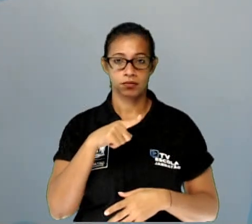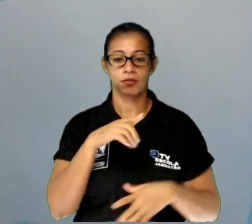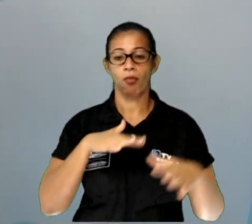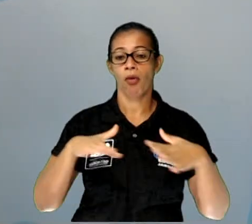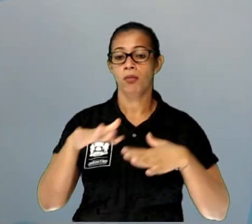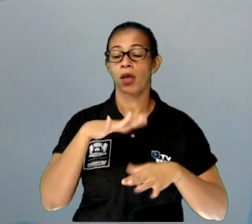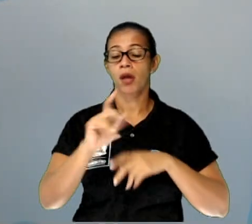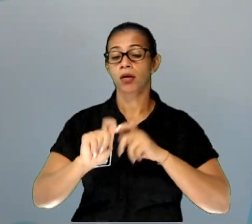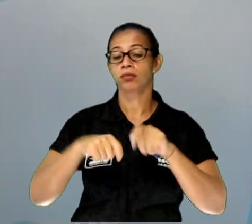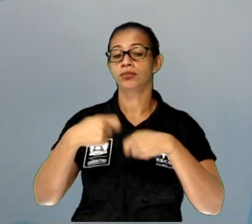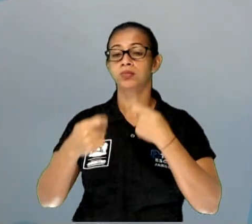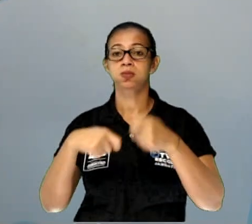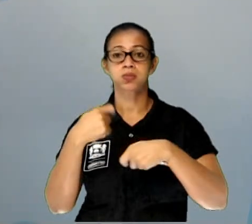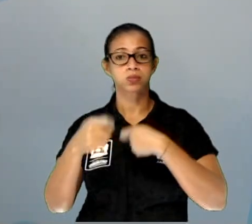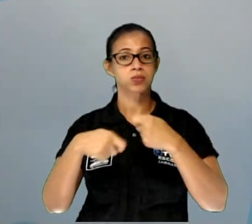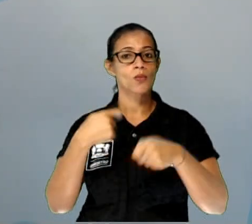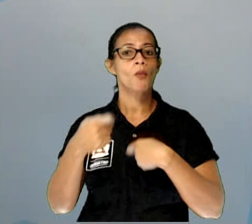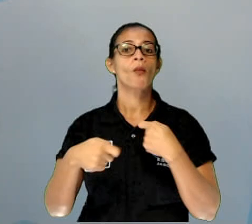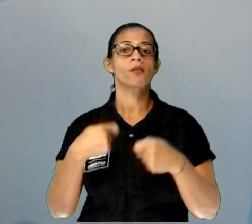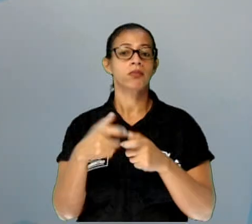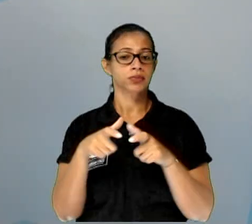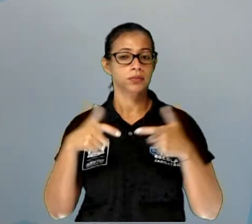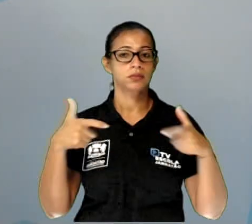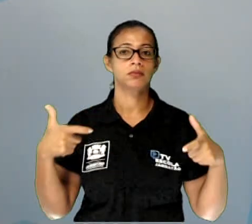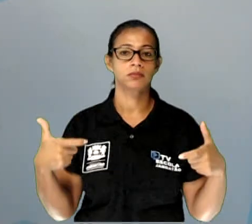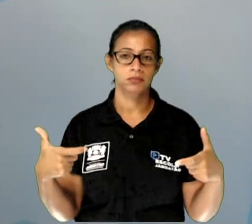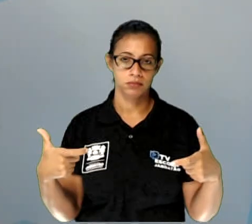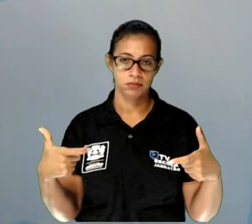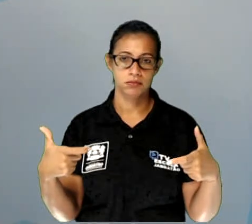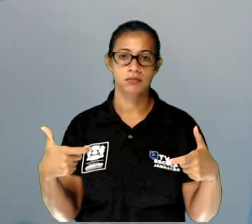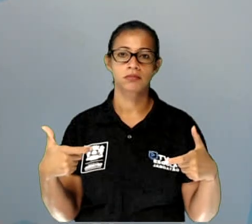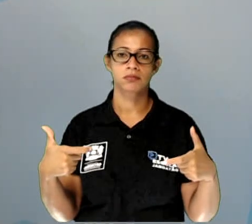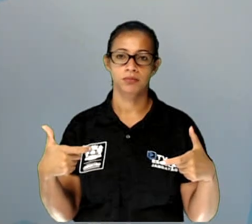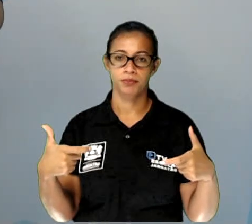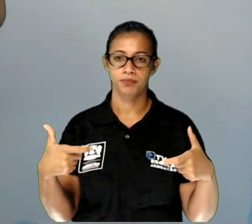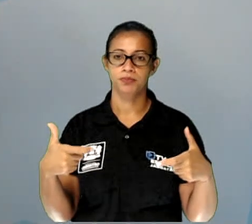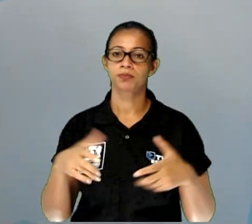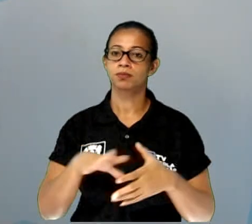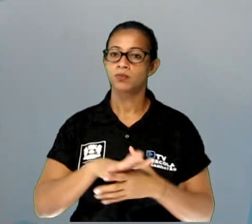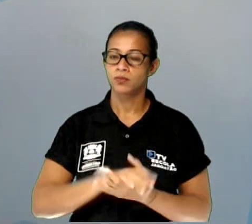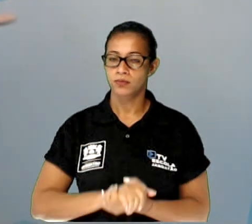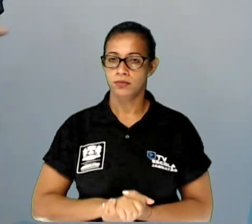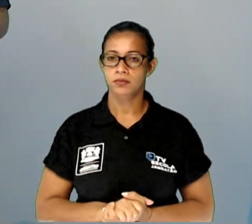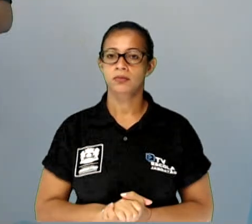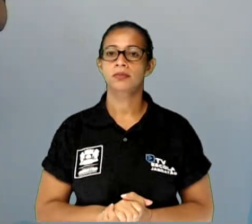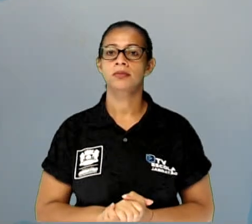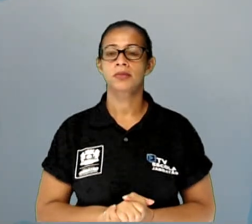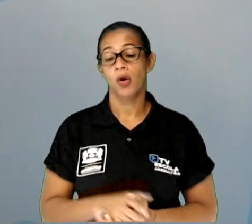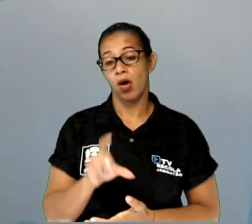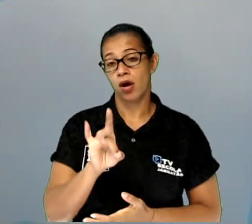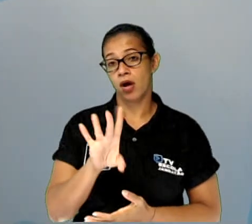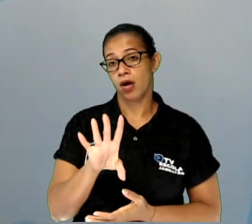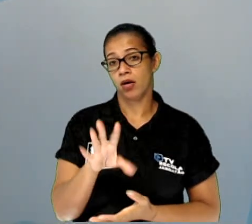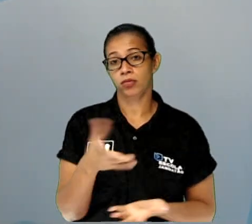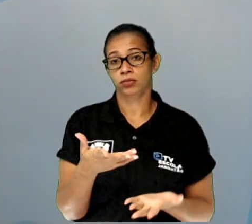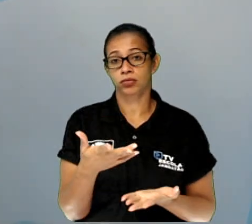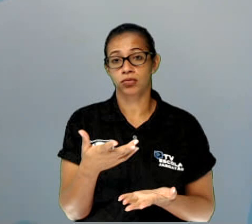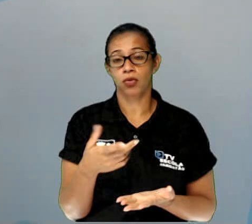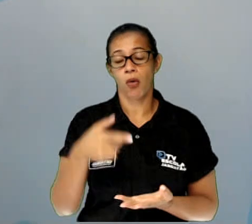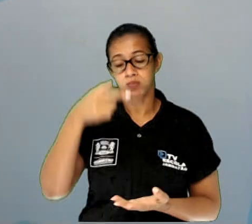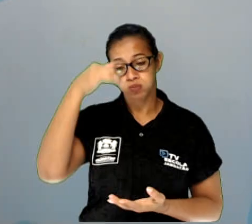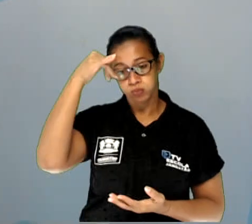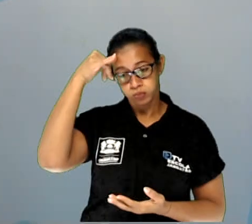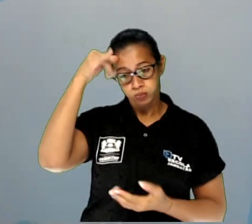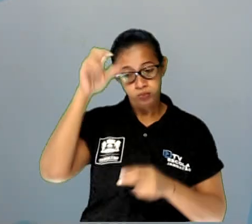tá? Que nem tudo na Idade Média tem a ver com a questão da questão agrícola, né? Da questão da ruralização.